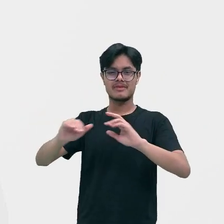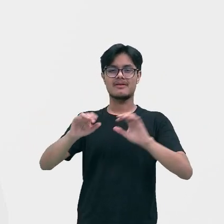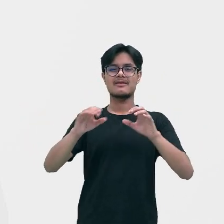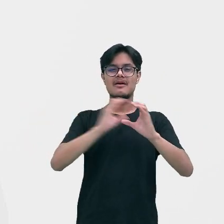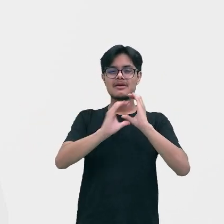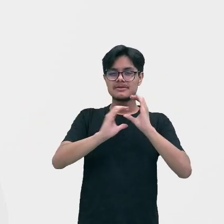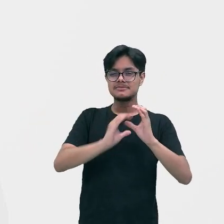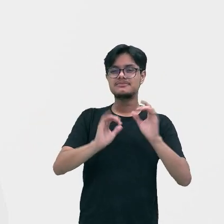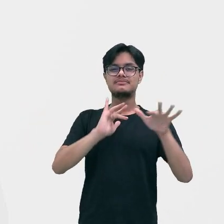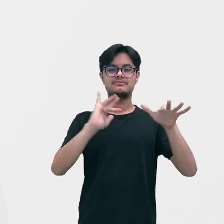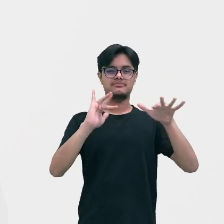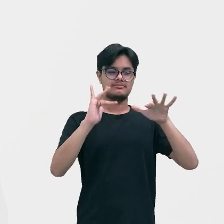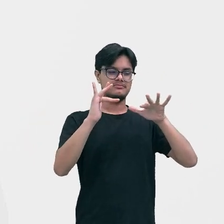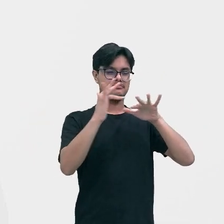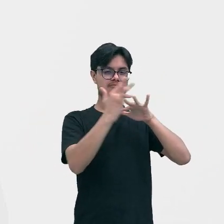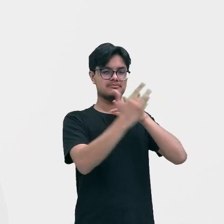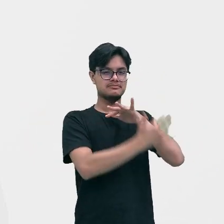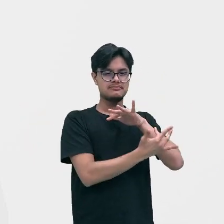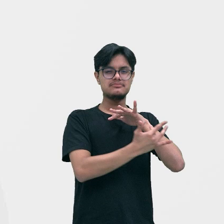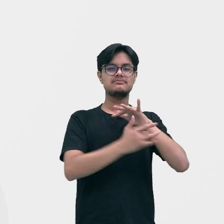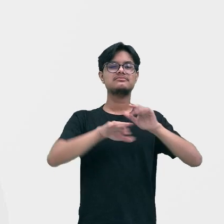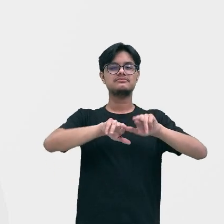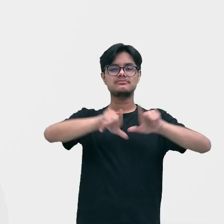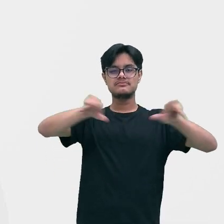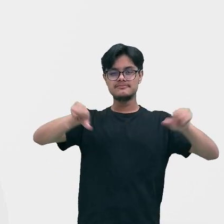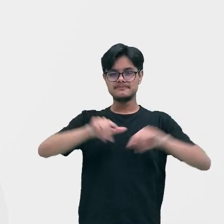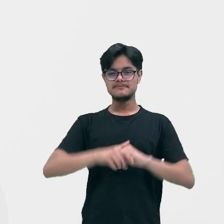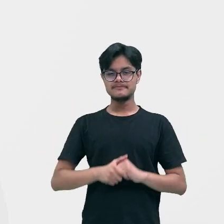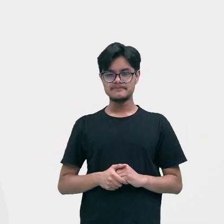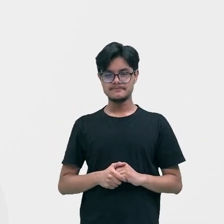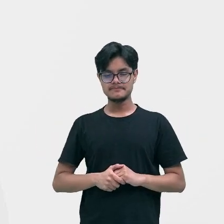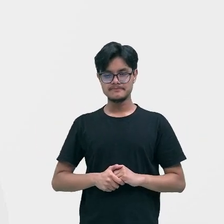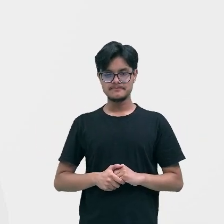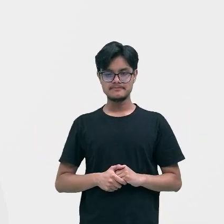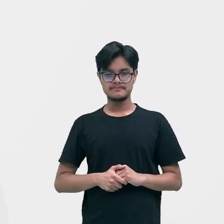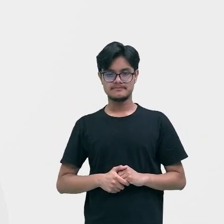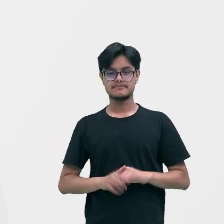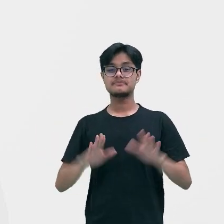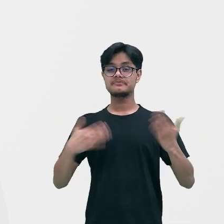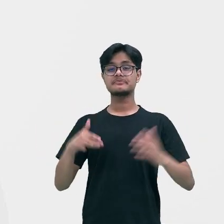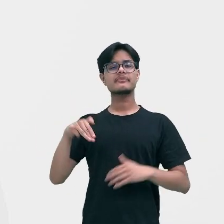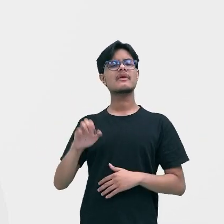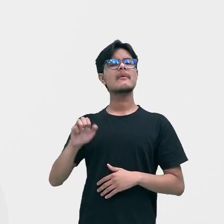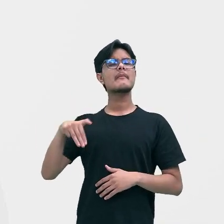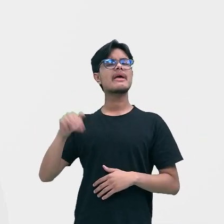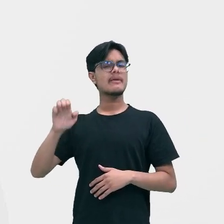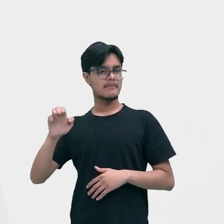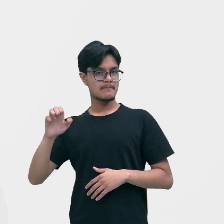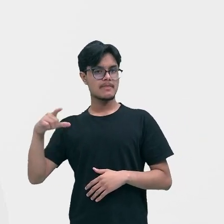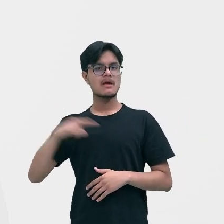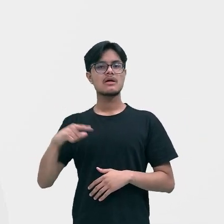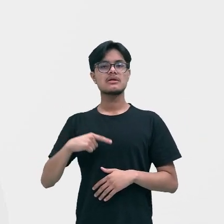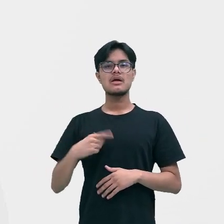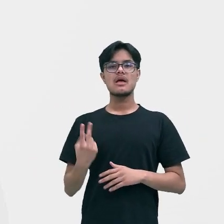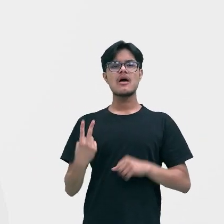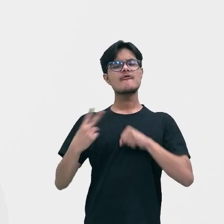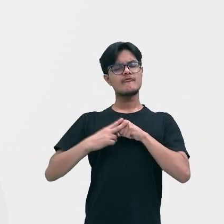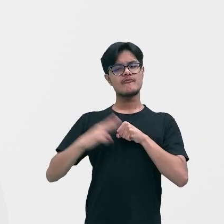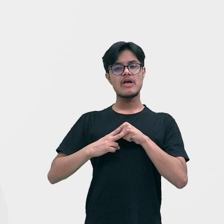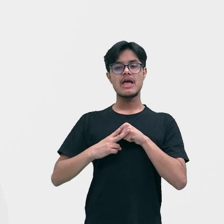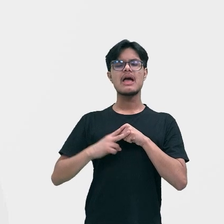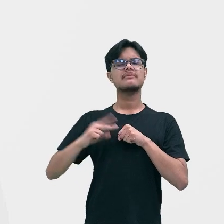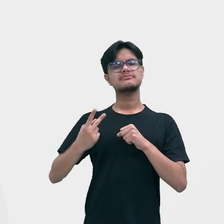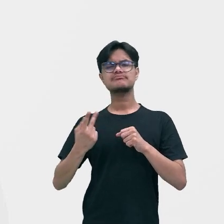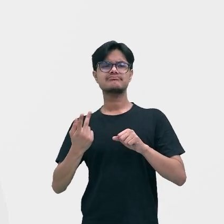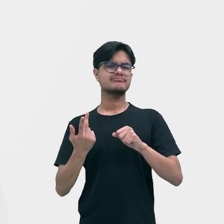redes sociais, mídias digitais e assim por diante. E o meme combina um aspecto verbal, que pode ser um